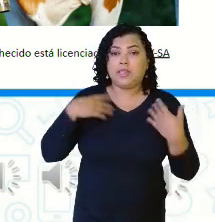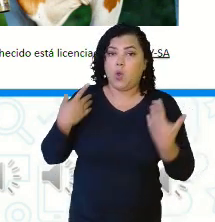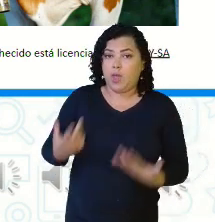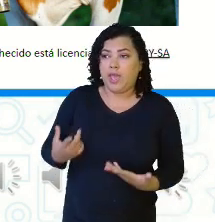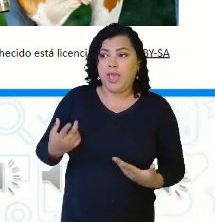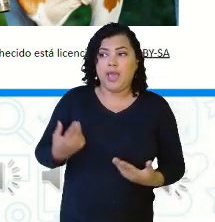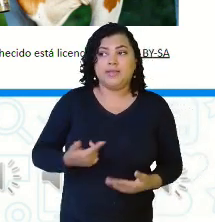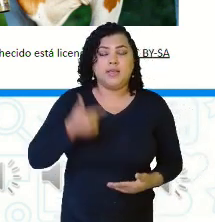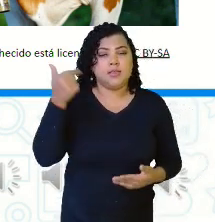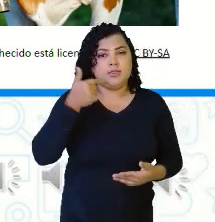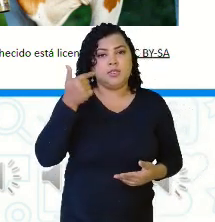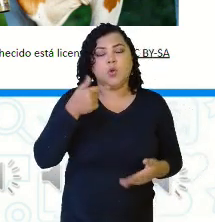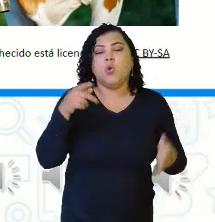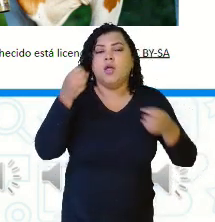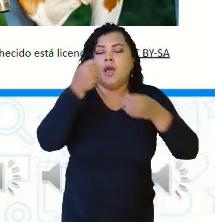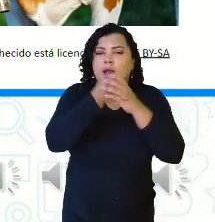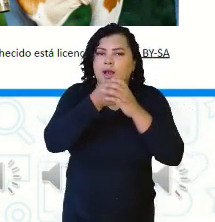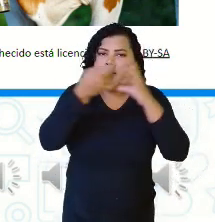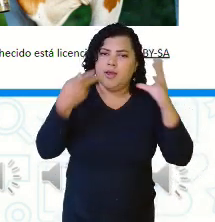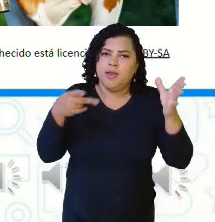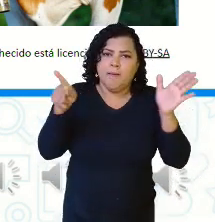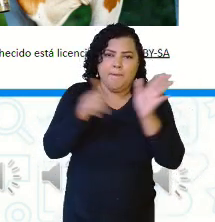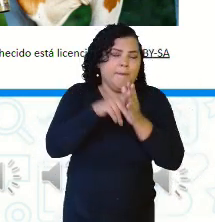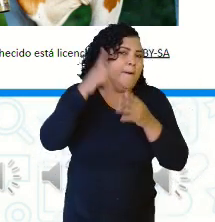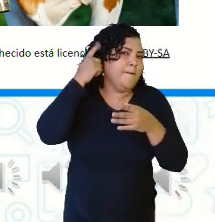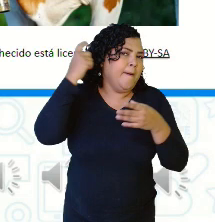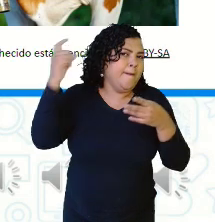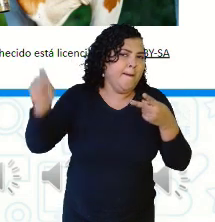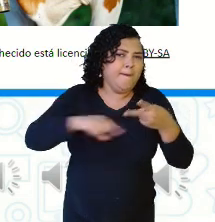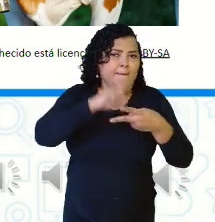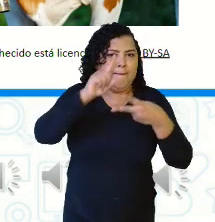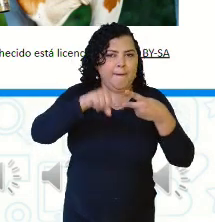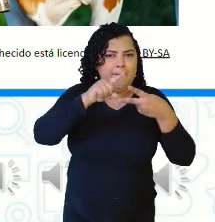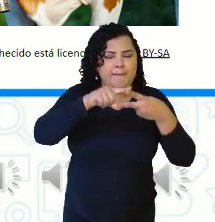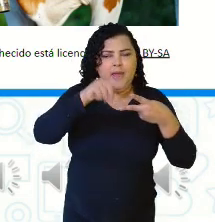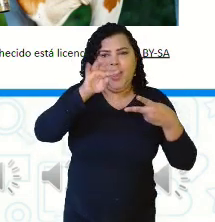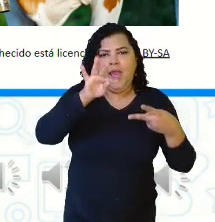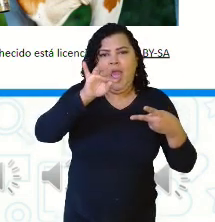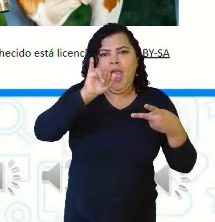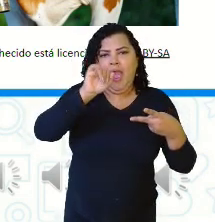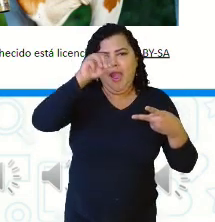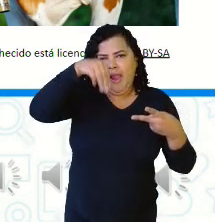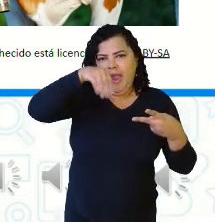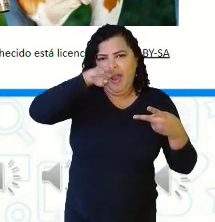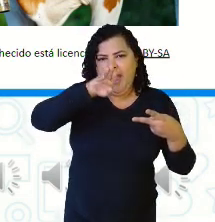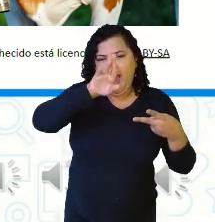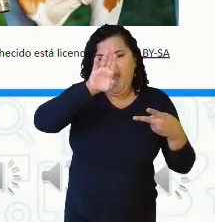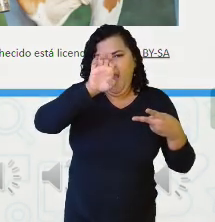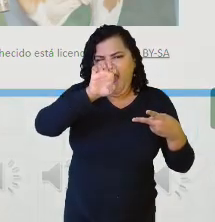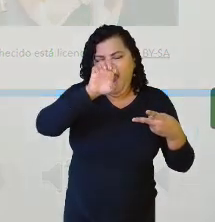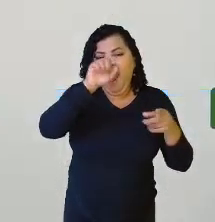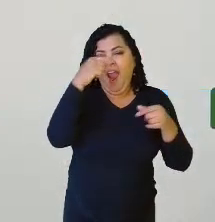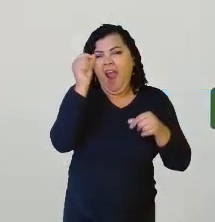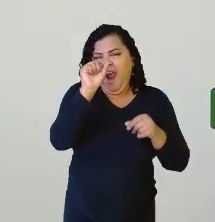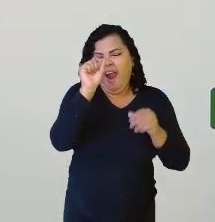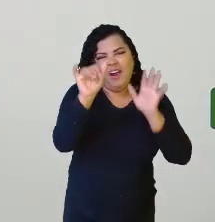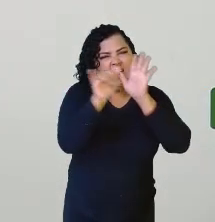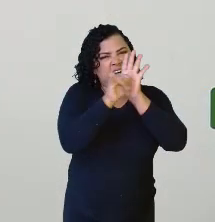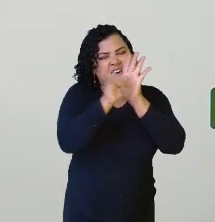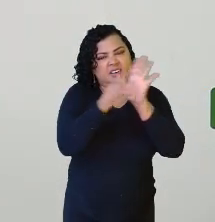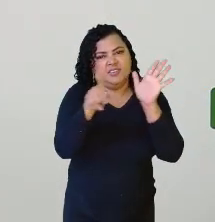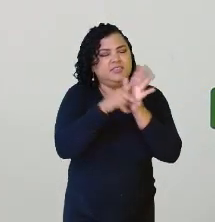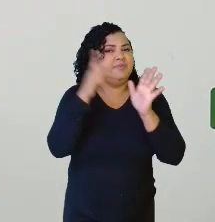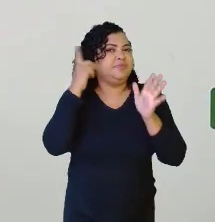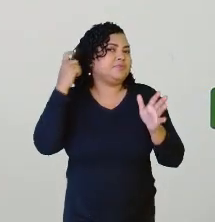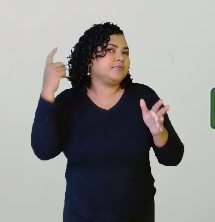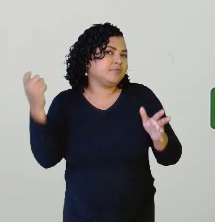é a segunda propriedade do som que nós vimos. Primeiro, o timbre, que é a identidade do som, você saber com quem está falando,